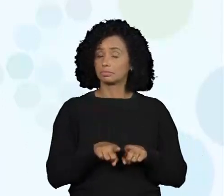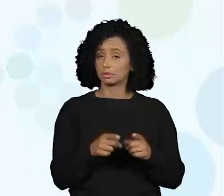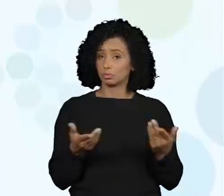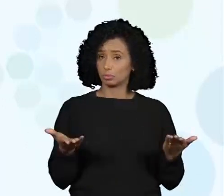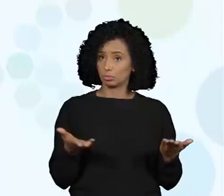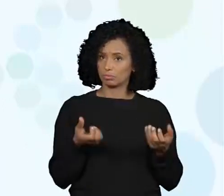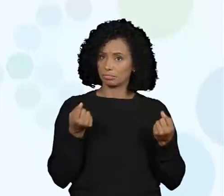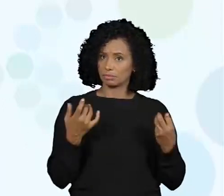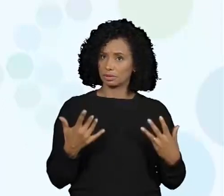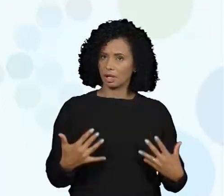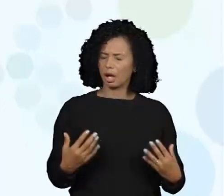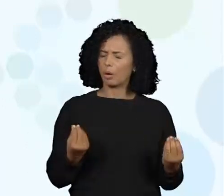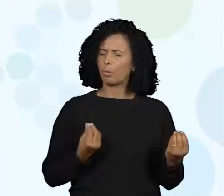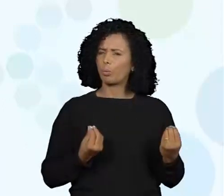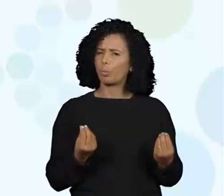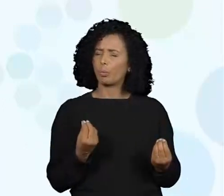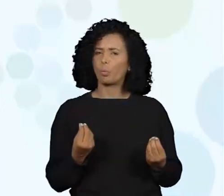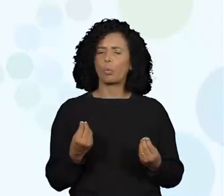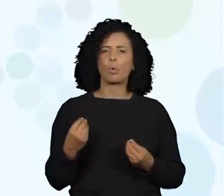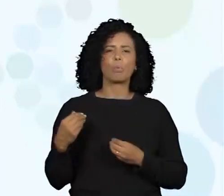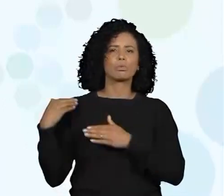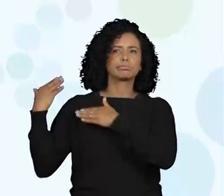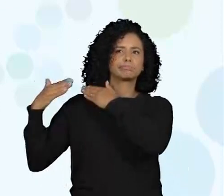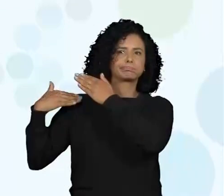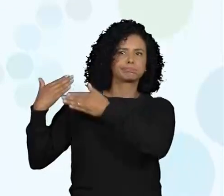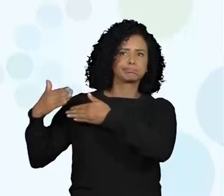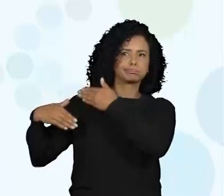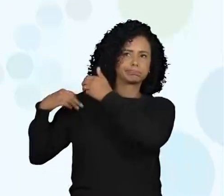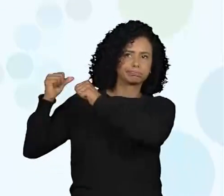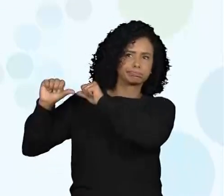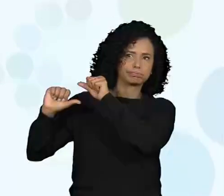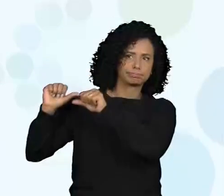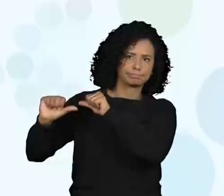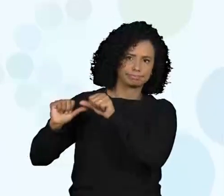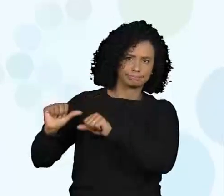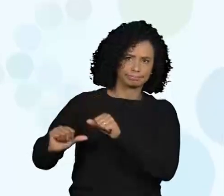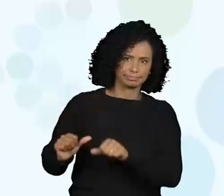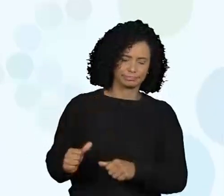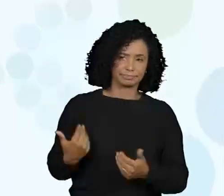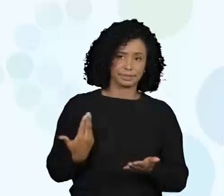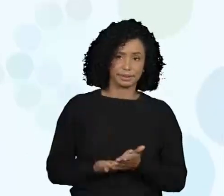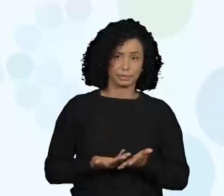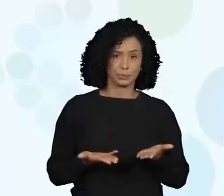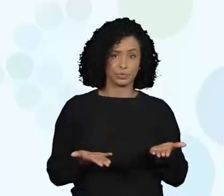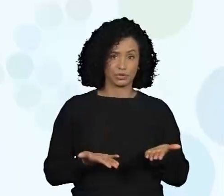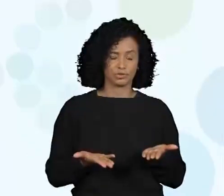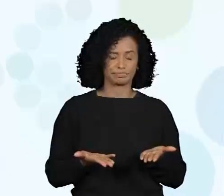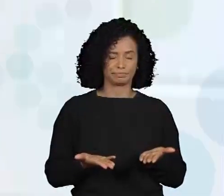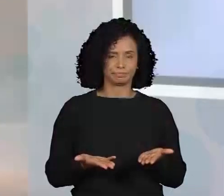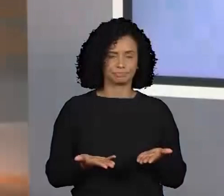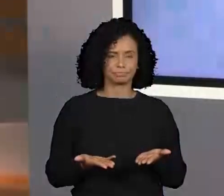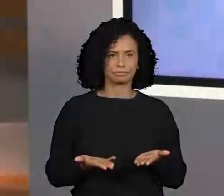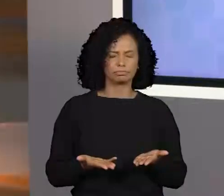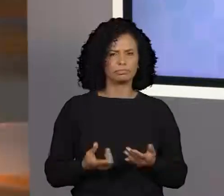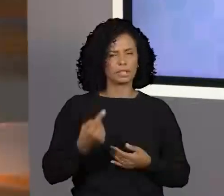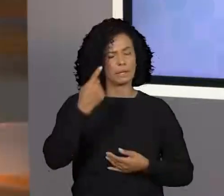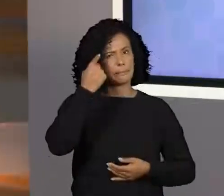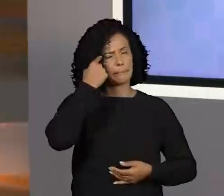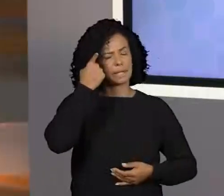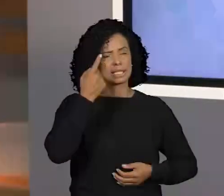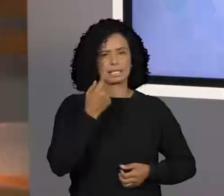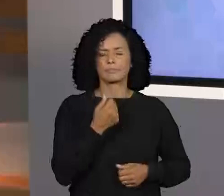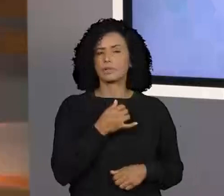as mudanças através do tempo. Então, quero que você já pense comigo. Quando eu penso